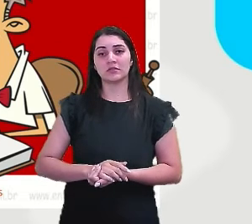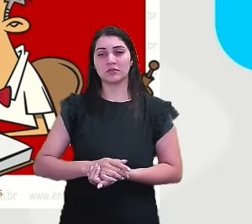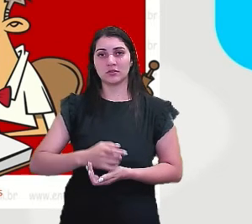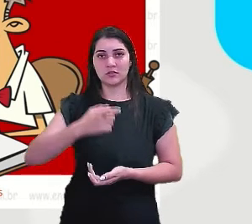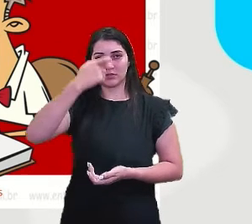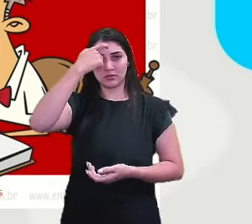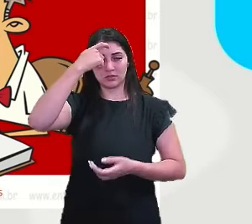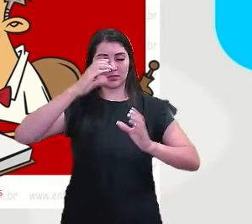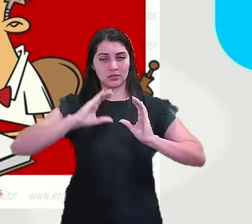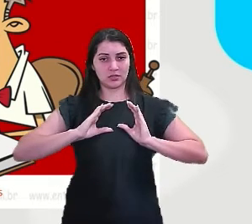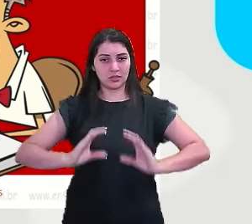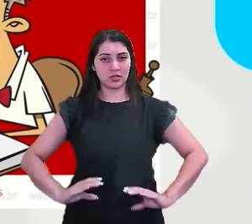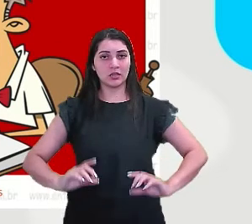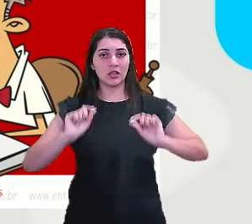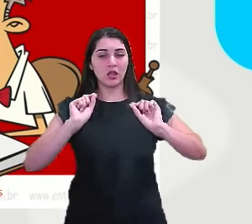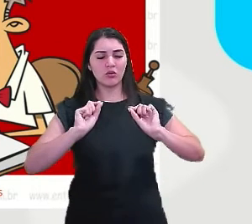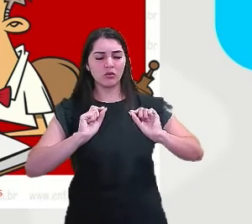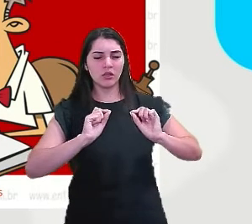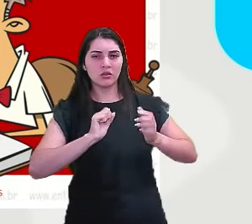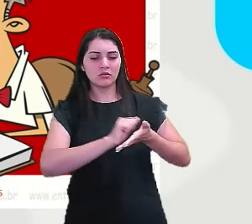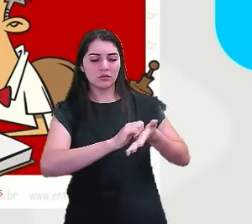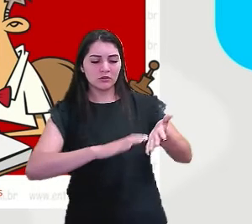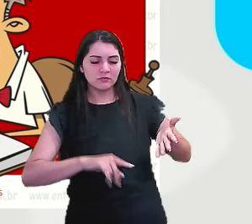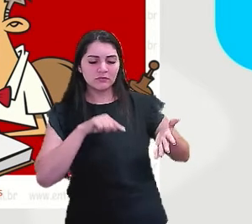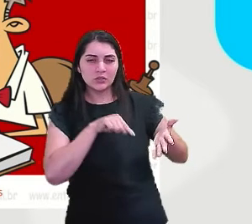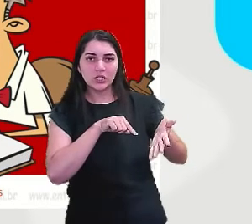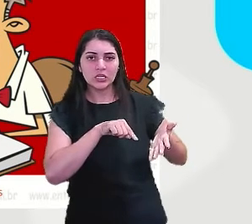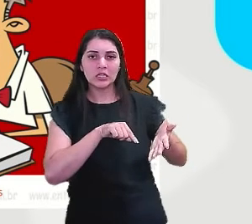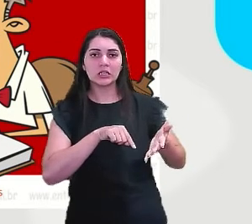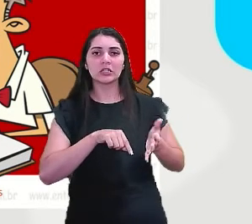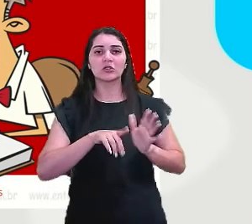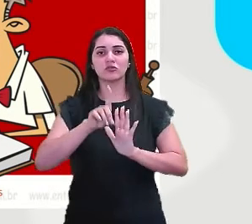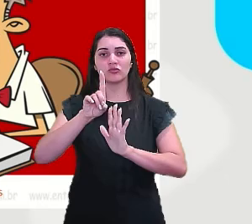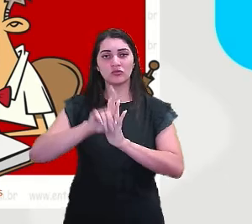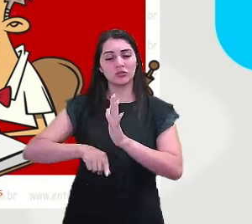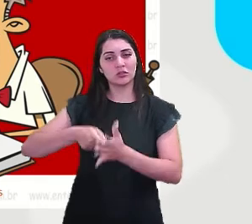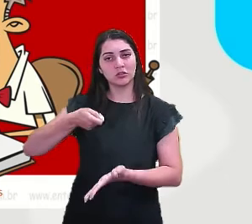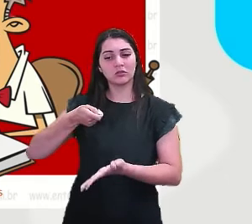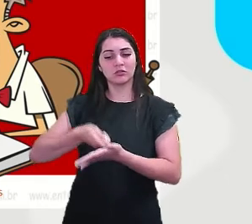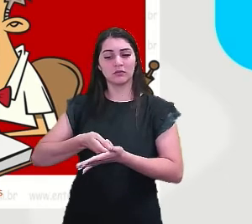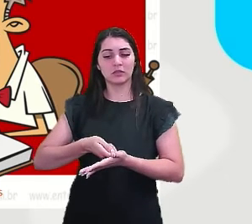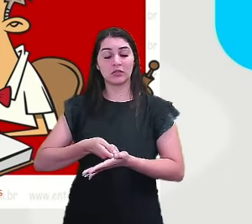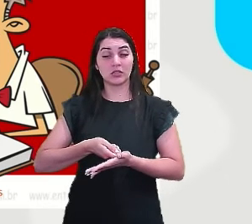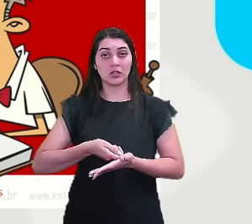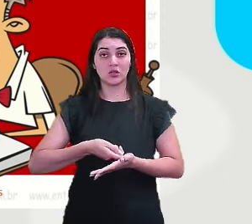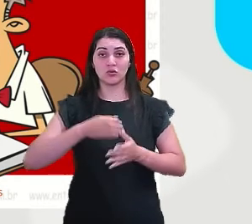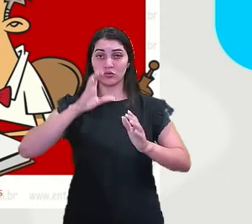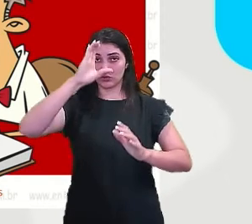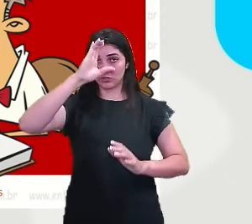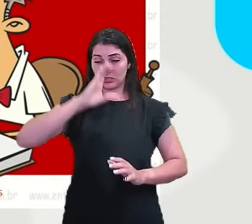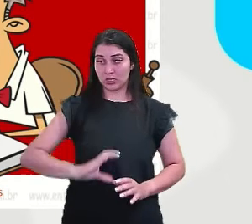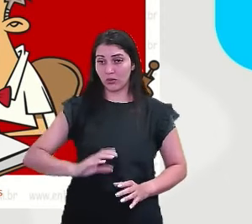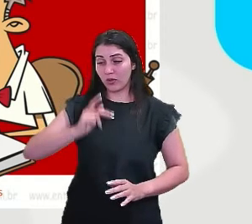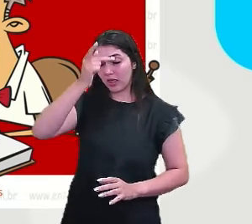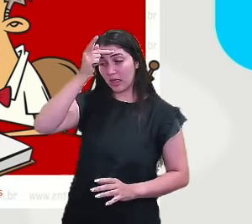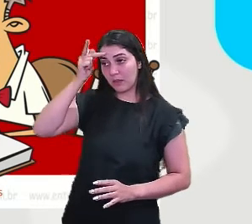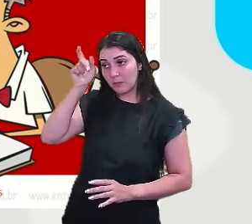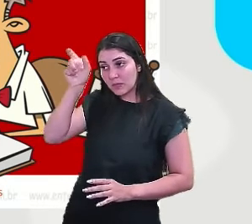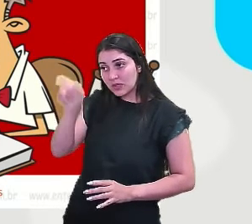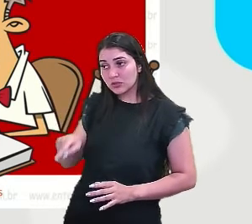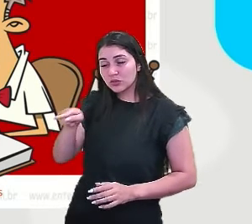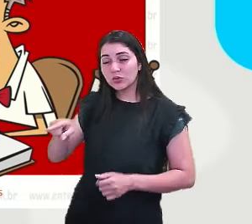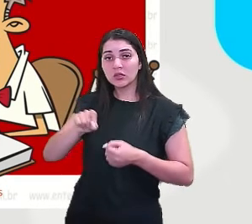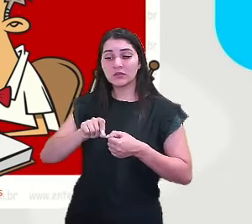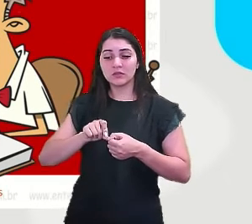dos deveres e direitos, tá? O cidadão é a pessoa que vai exercer. E exercer a cidadania é eu ter